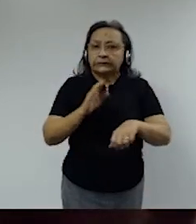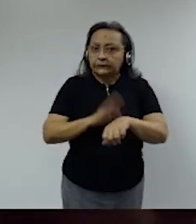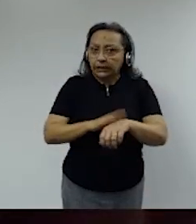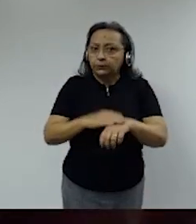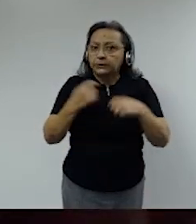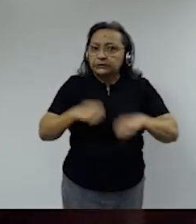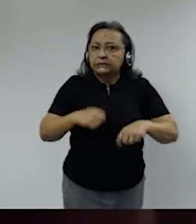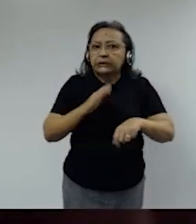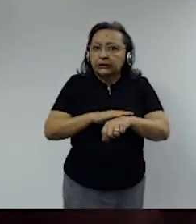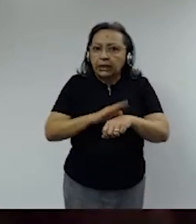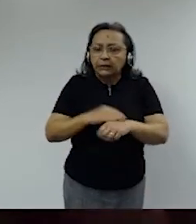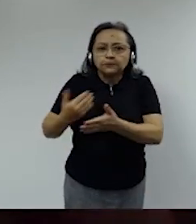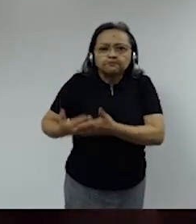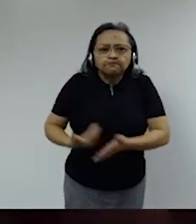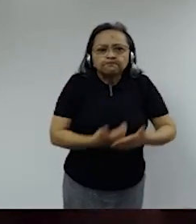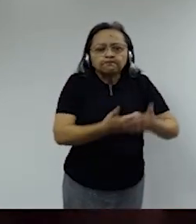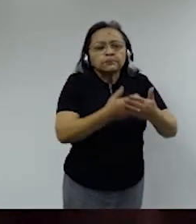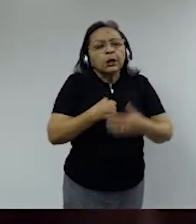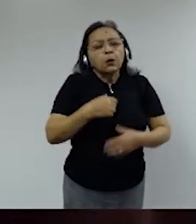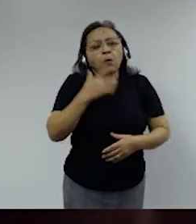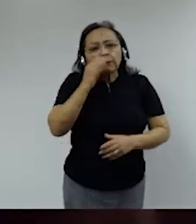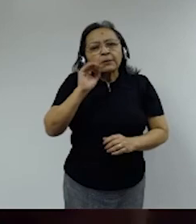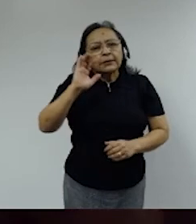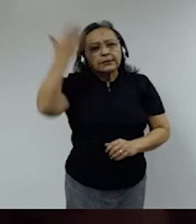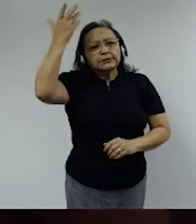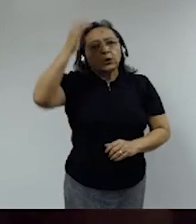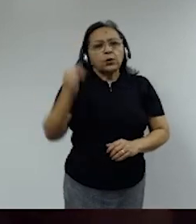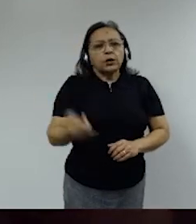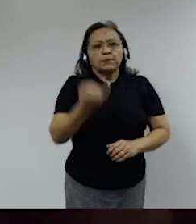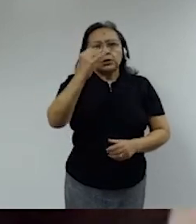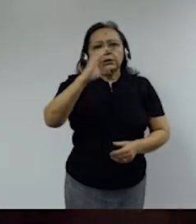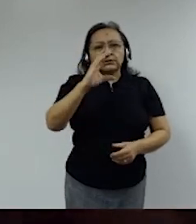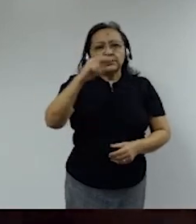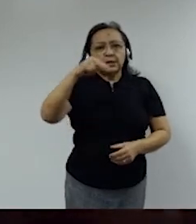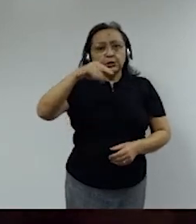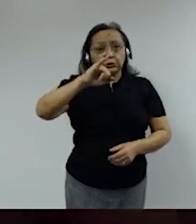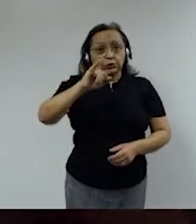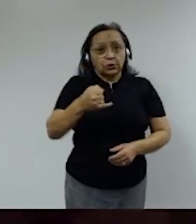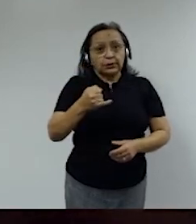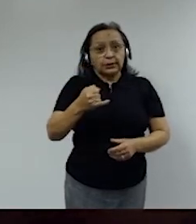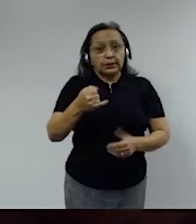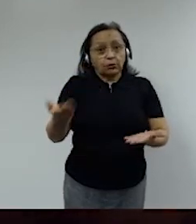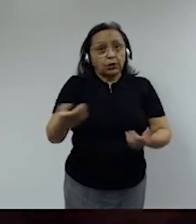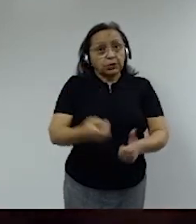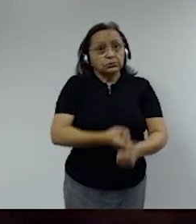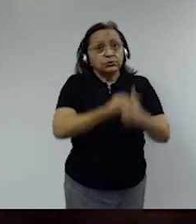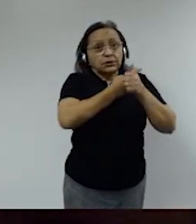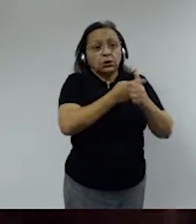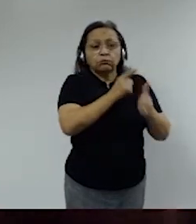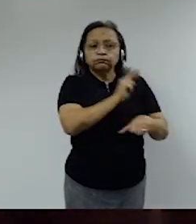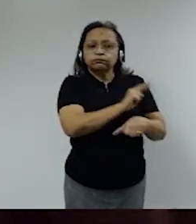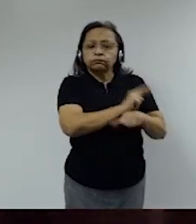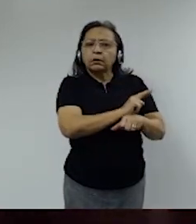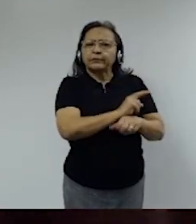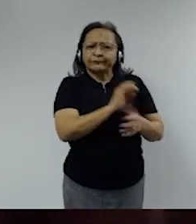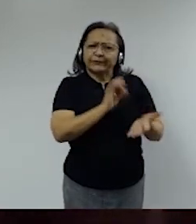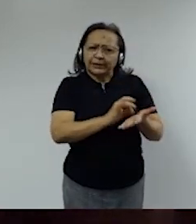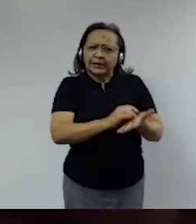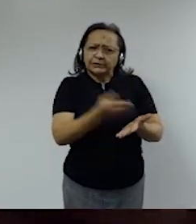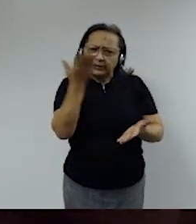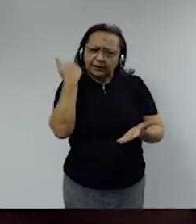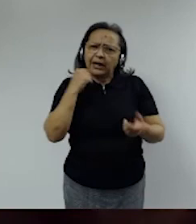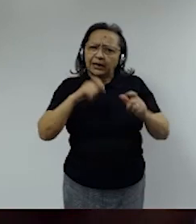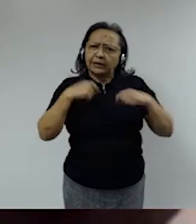que foi importante que o CNJ tomou essa decisão de suspender, né, temporariamente. Realmente era necessário naquele